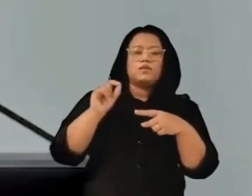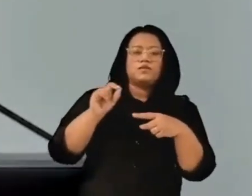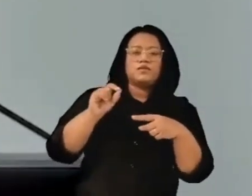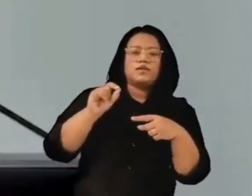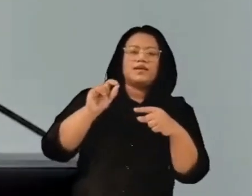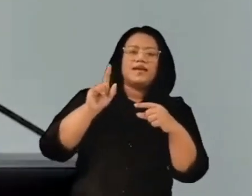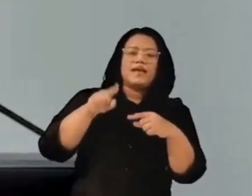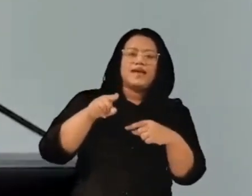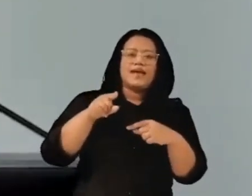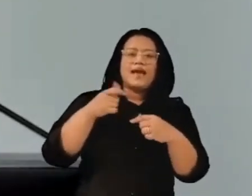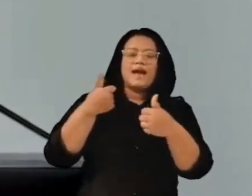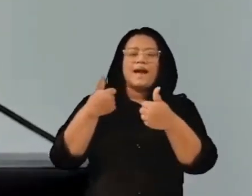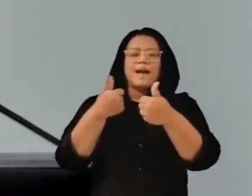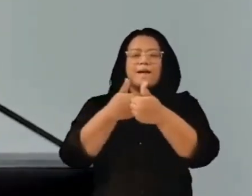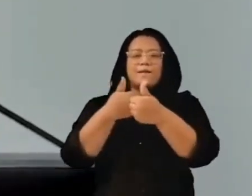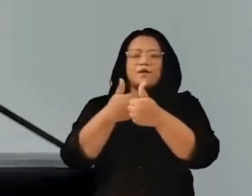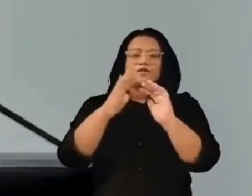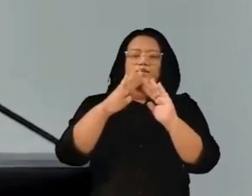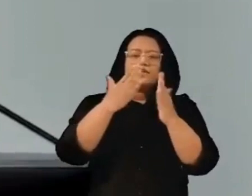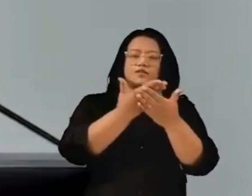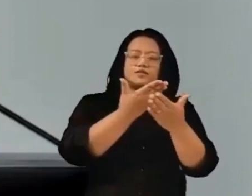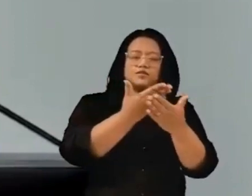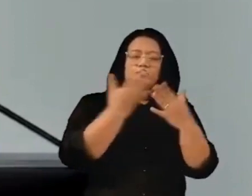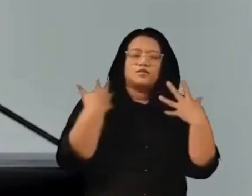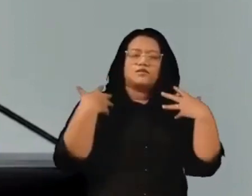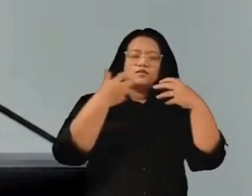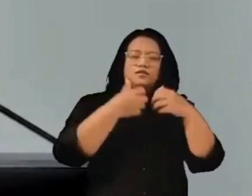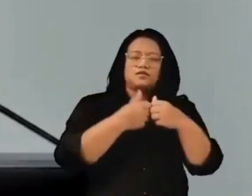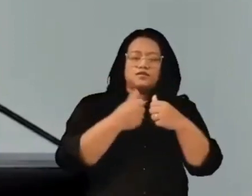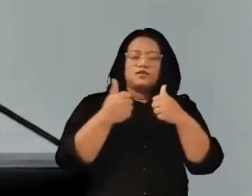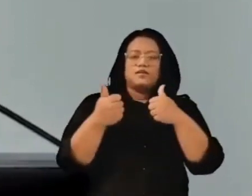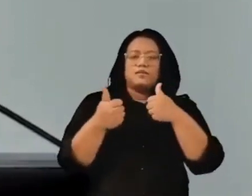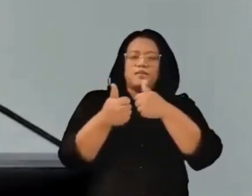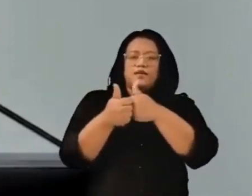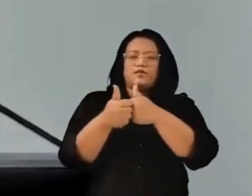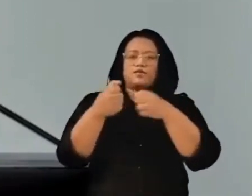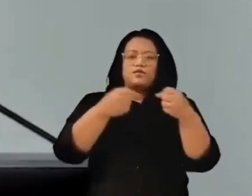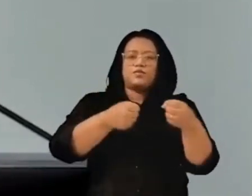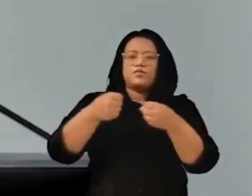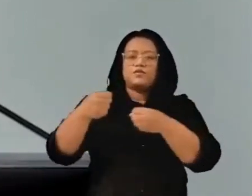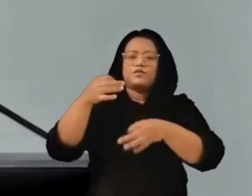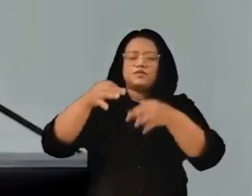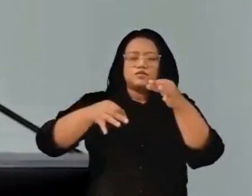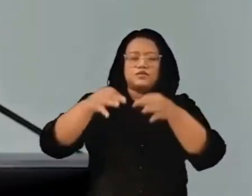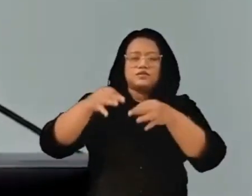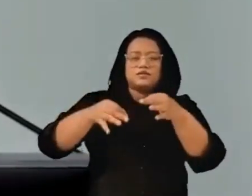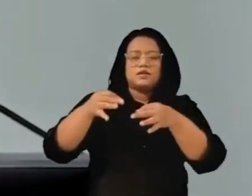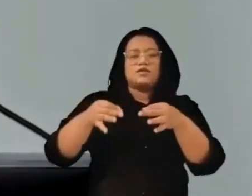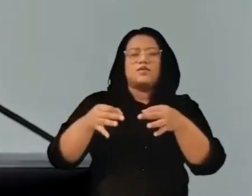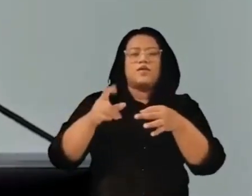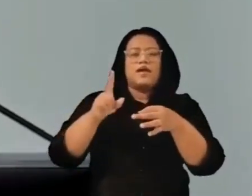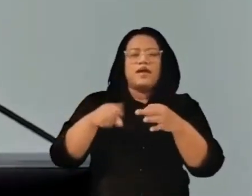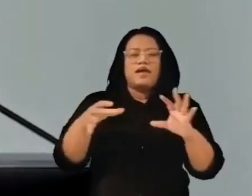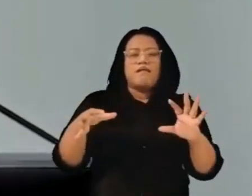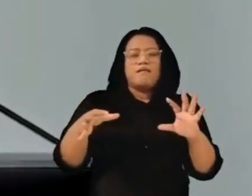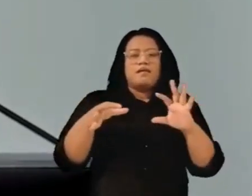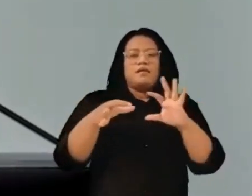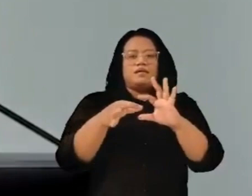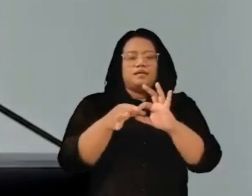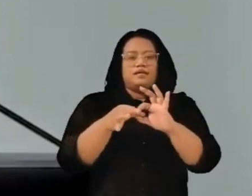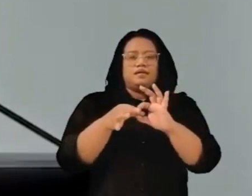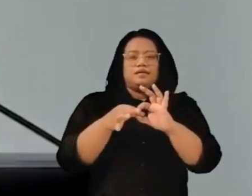finalidade de aproximar a academia do Poder Judiciário e permitir que haja uma ligação mais